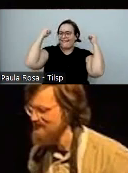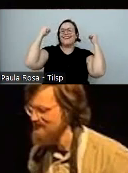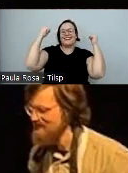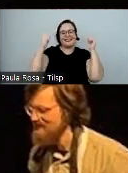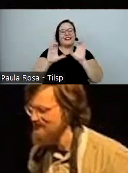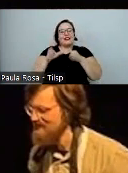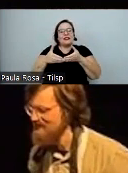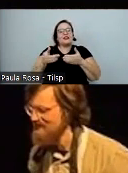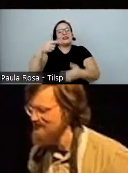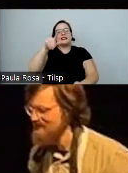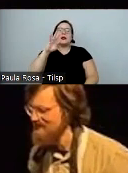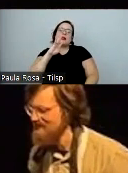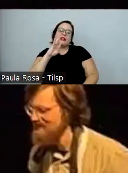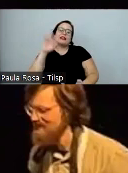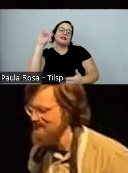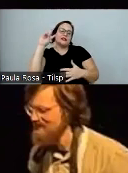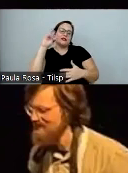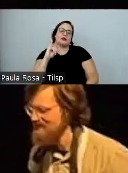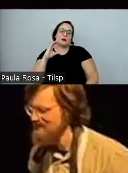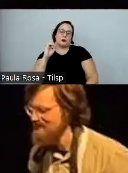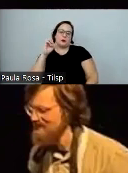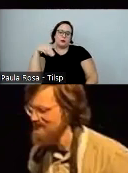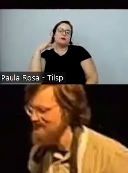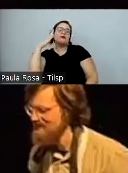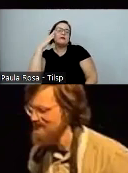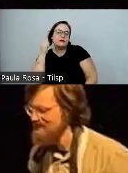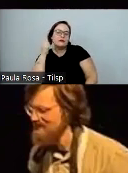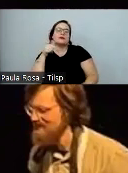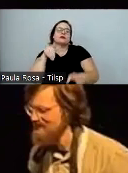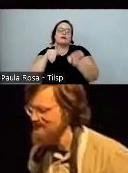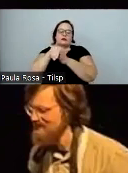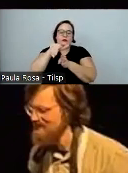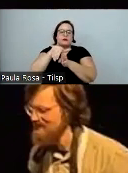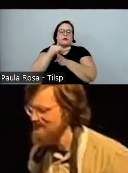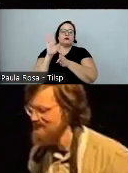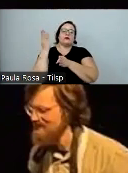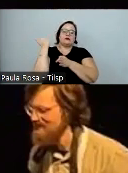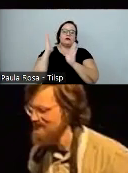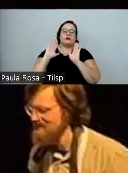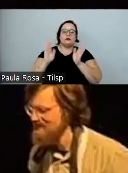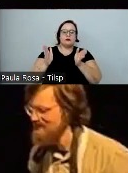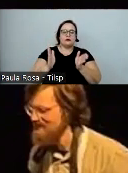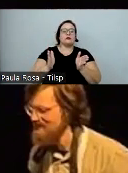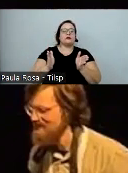um pouco a história recente do icon sabe né que esse conselho já vinha passando por uma série de